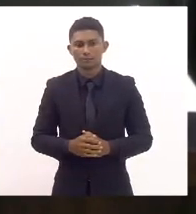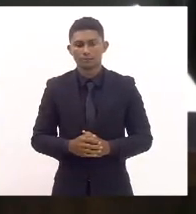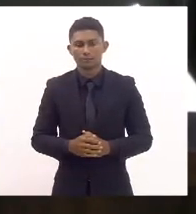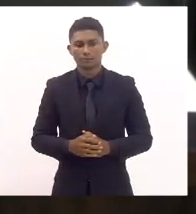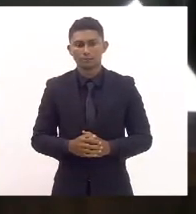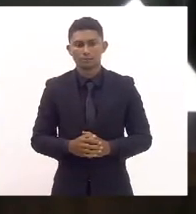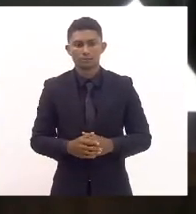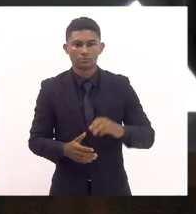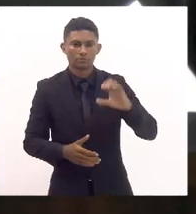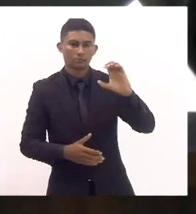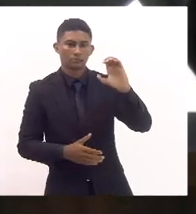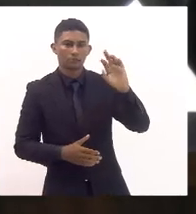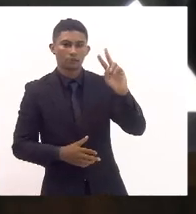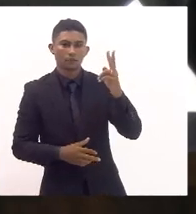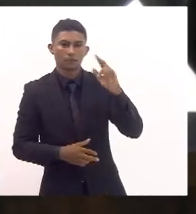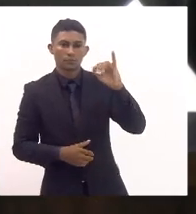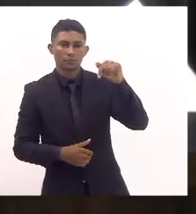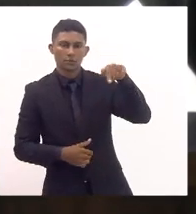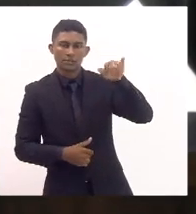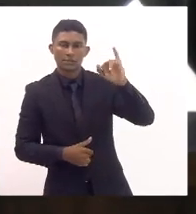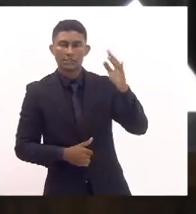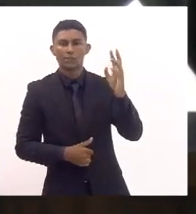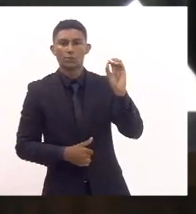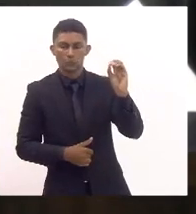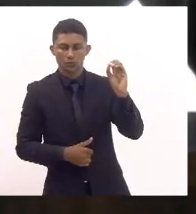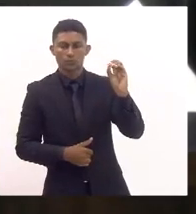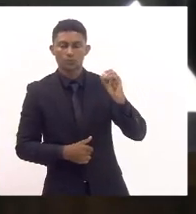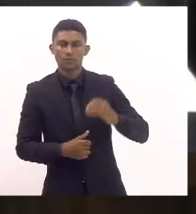Deputado Chiquinho da Mangueira